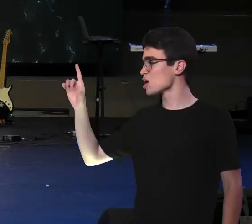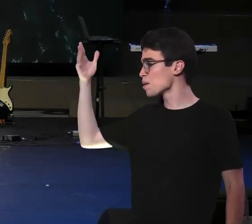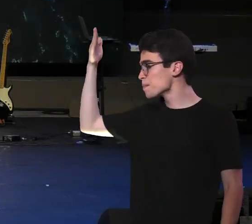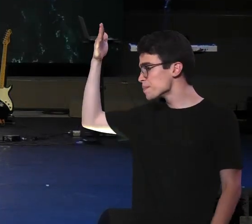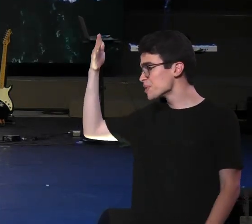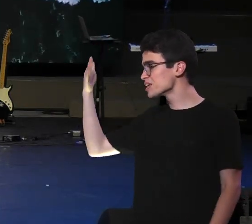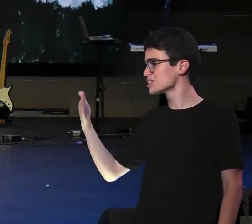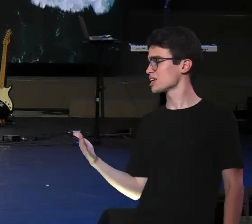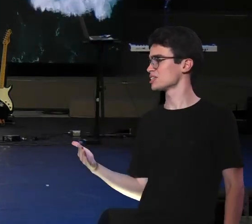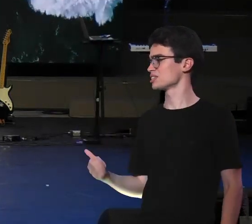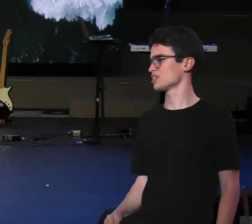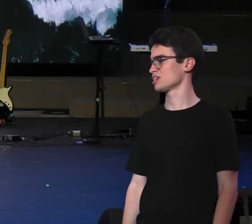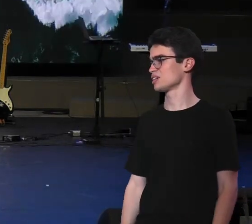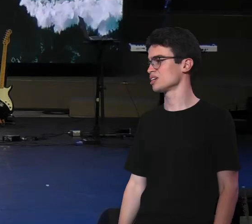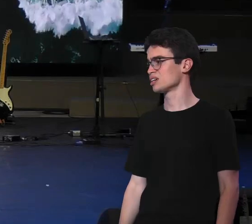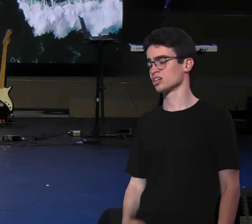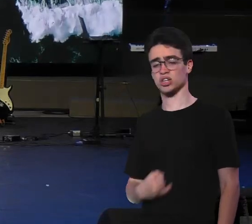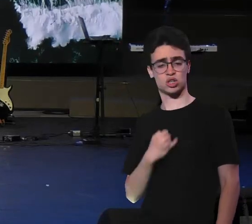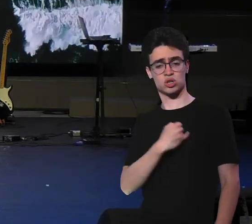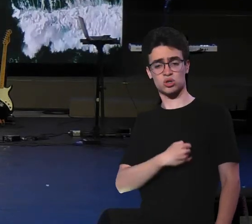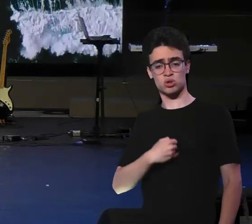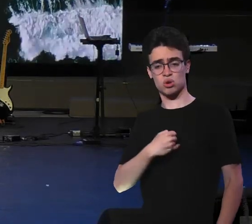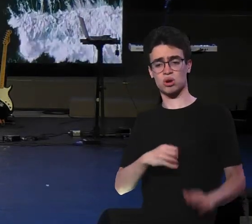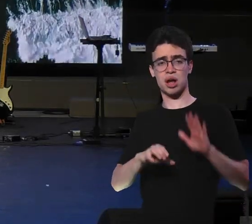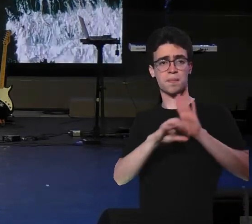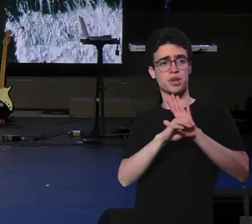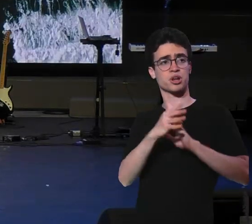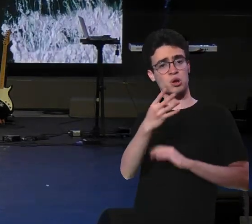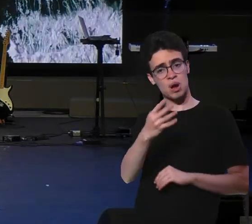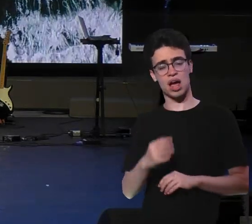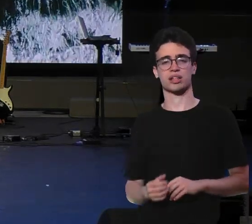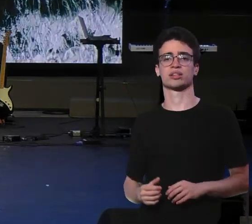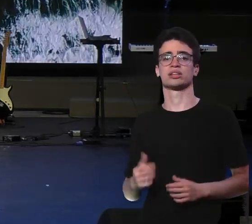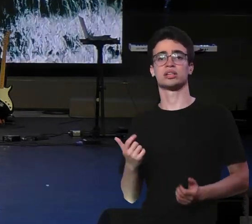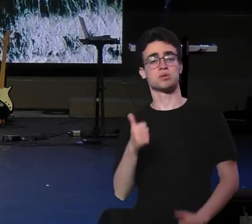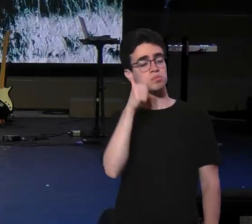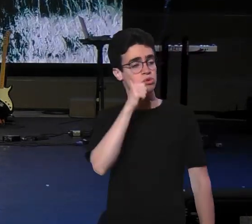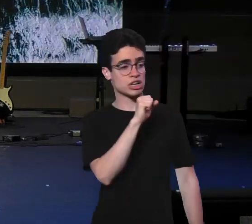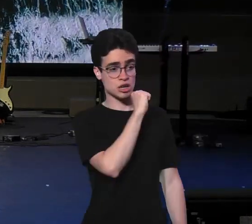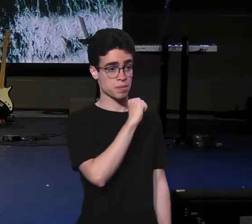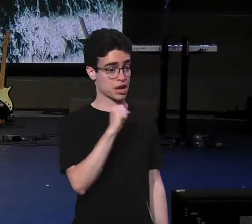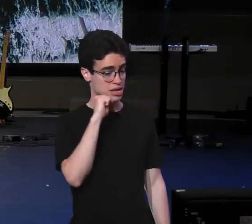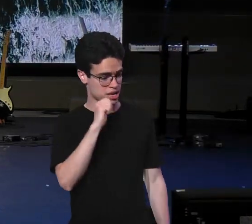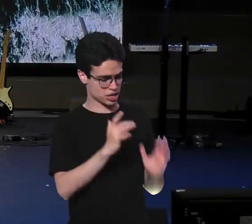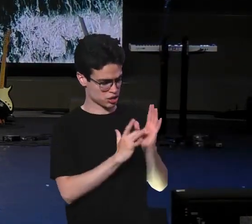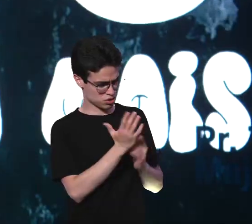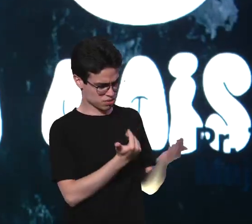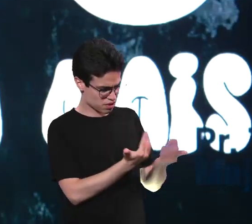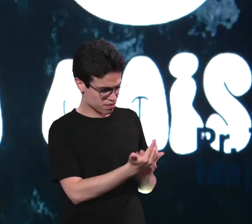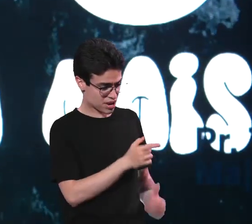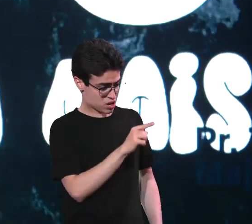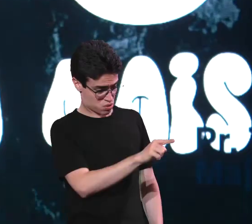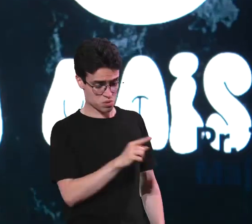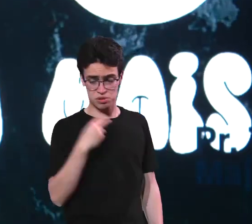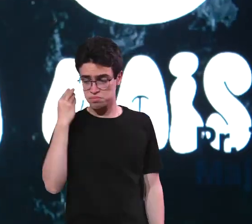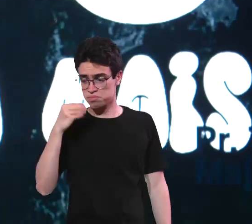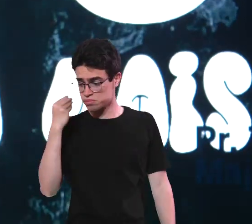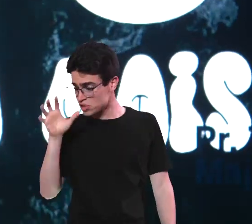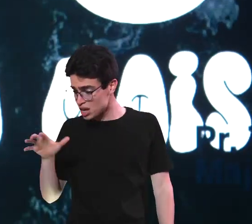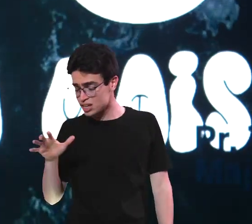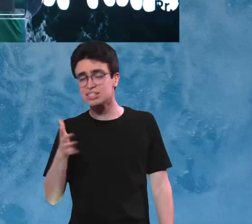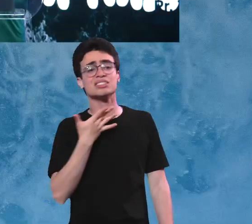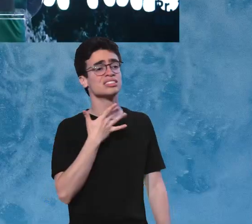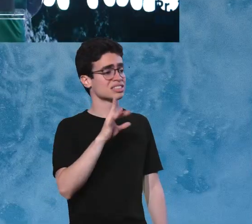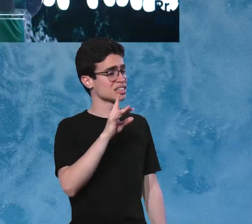Deus. Em João capítulo 4, quando Jesus fala com a samaritana, ele fala, quem beber desta água terá sede outra vez, mas